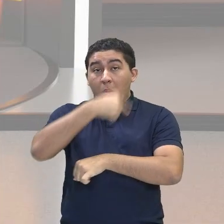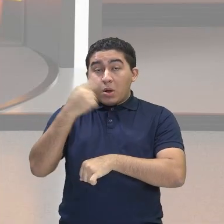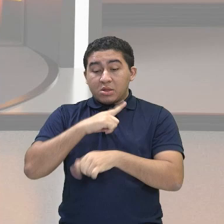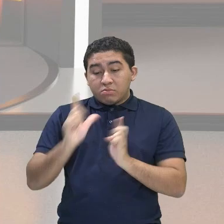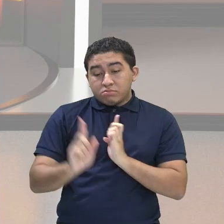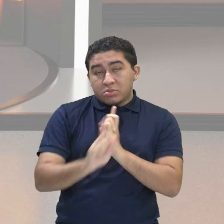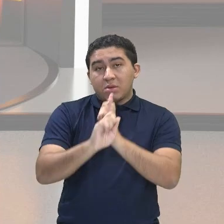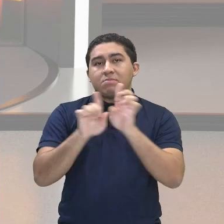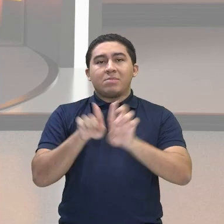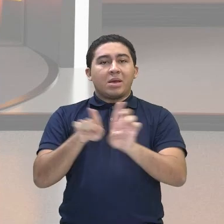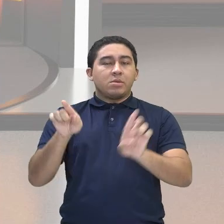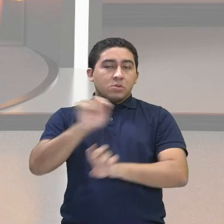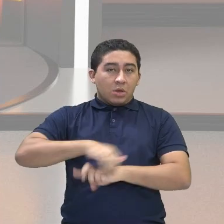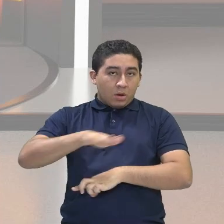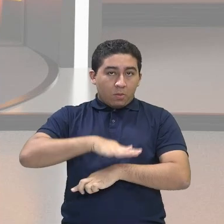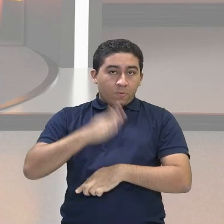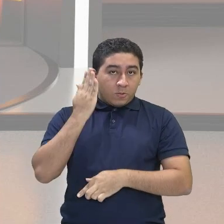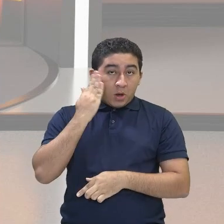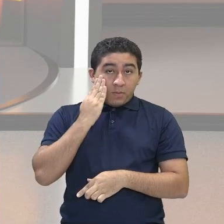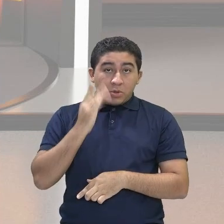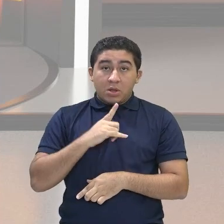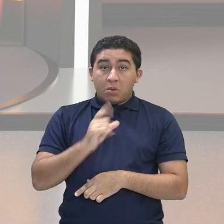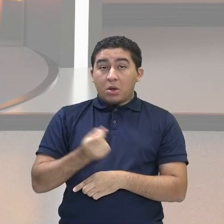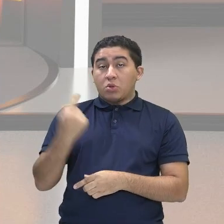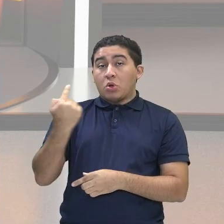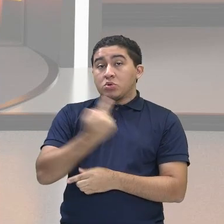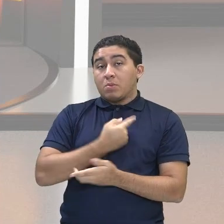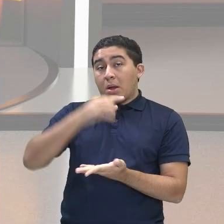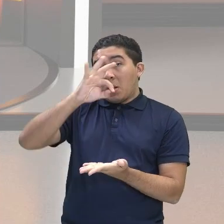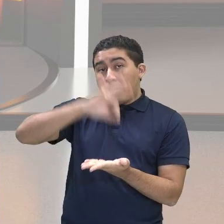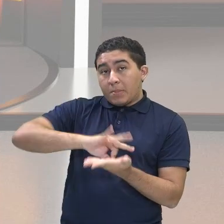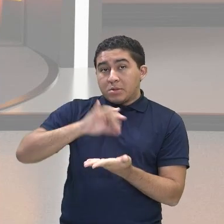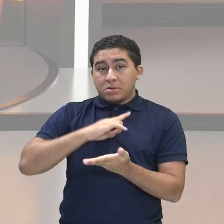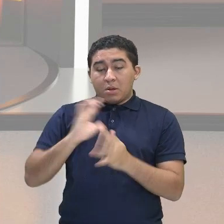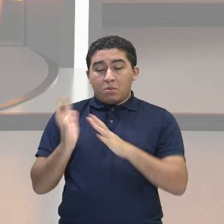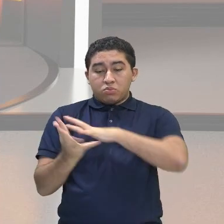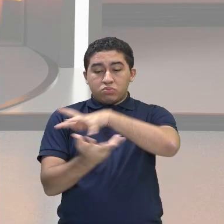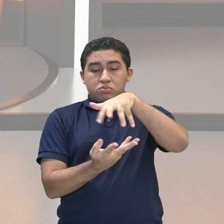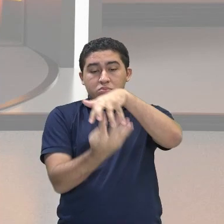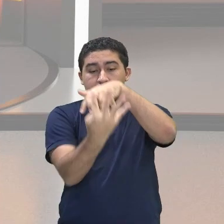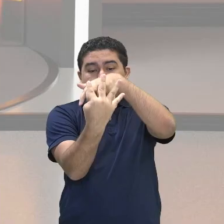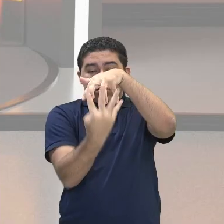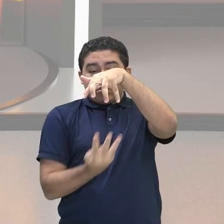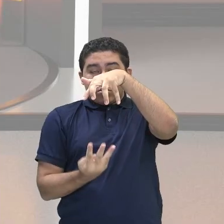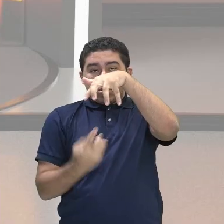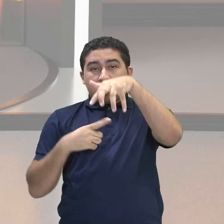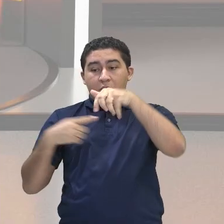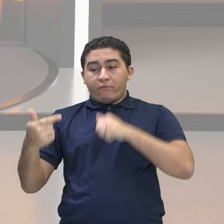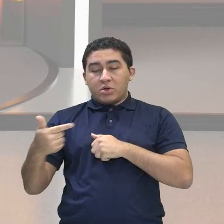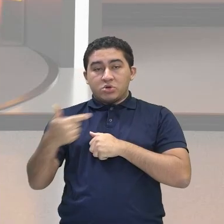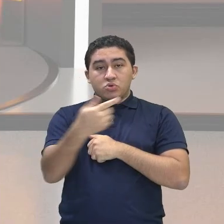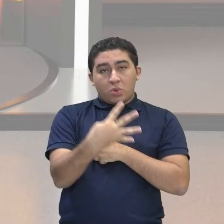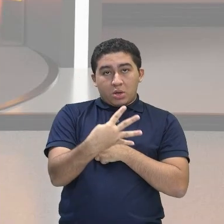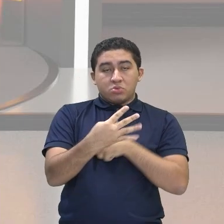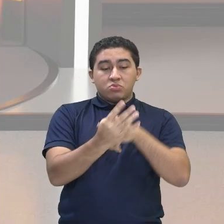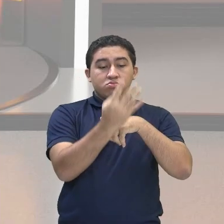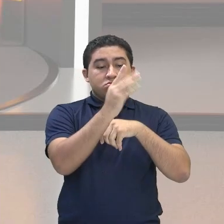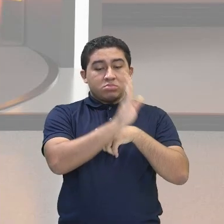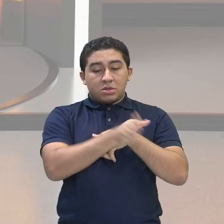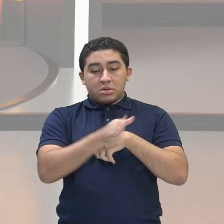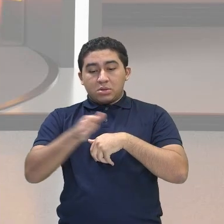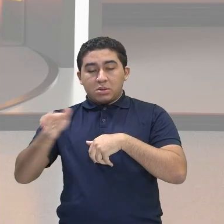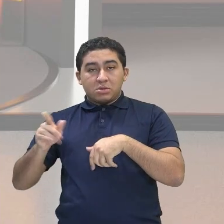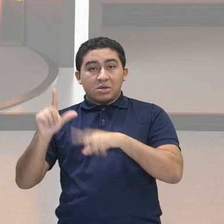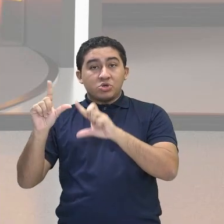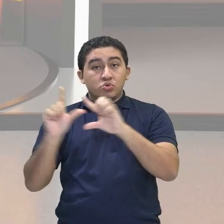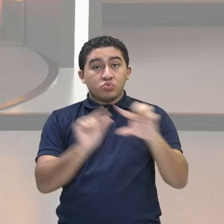no geral, nós temos isso do nosso mapa, né? Dos fusos horários, né? Os 24 fusos, diminuindo o